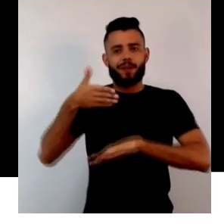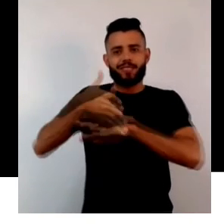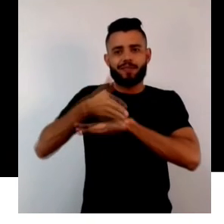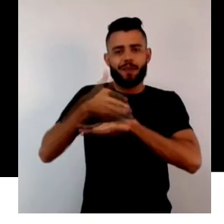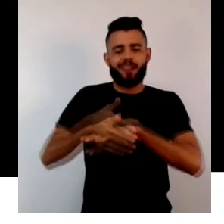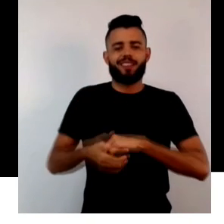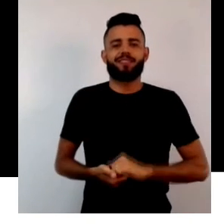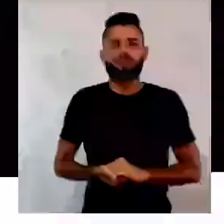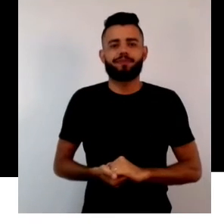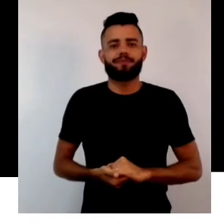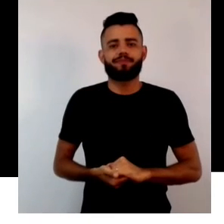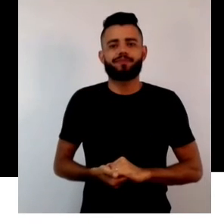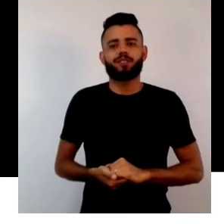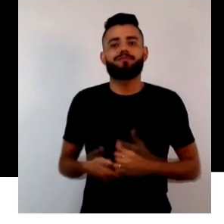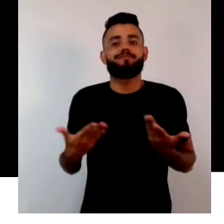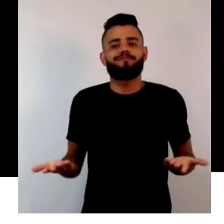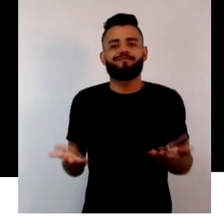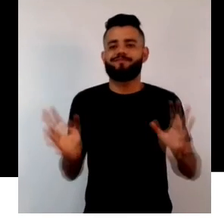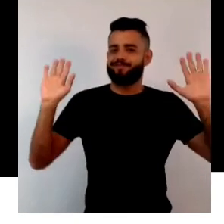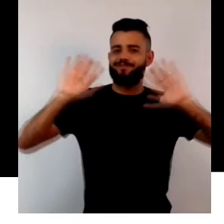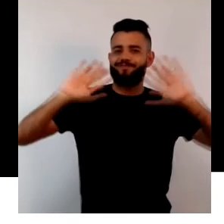Meninas, se despeçam.